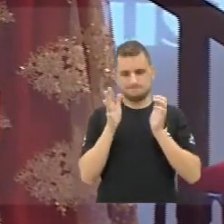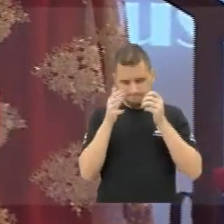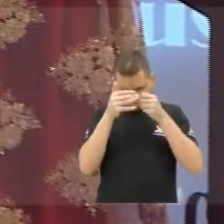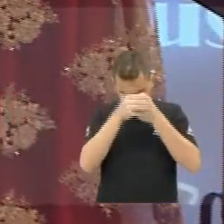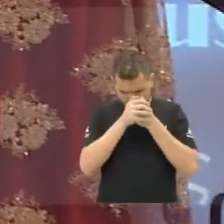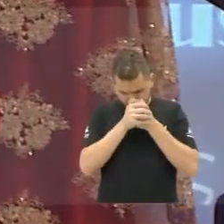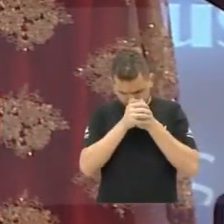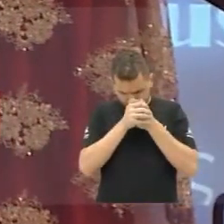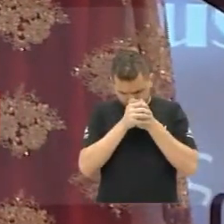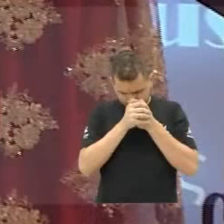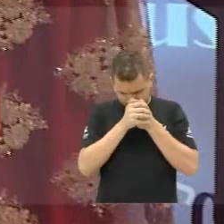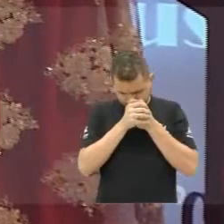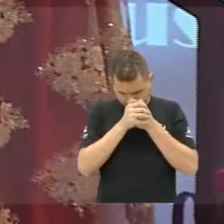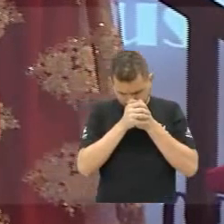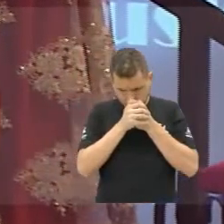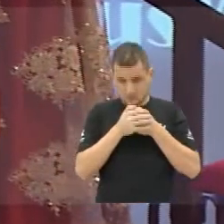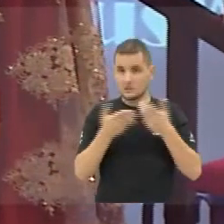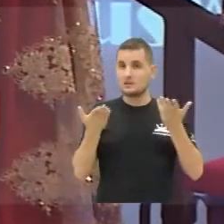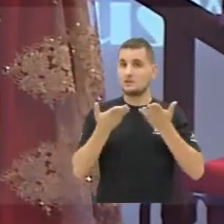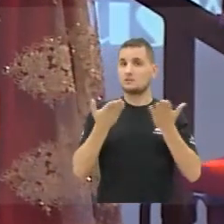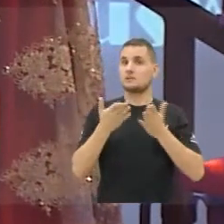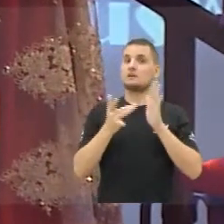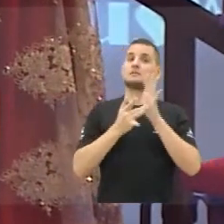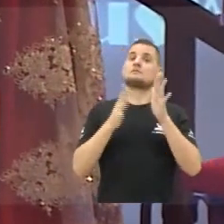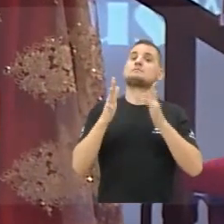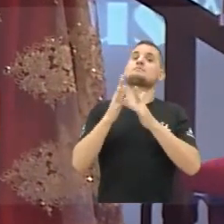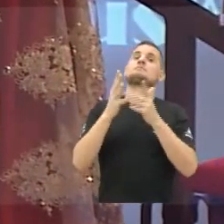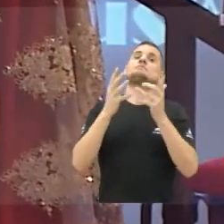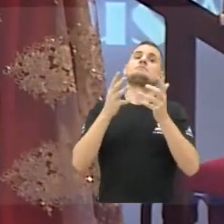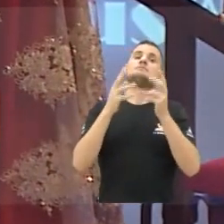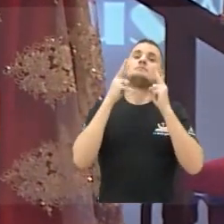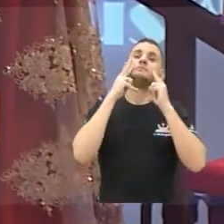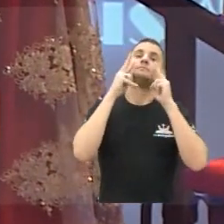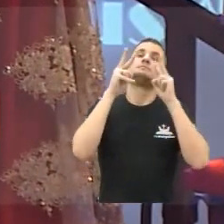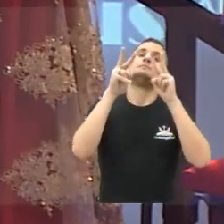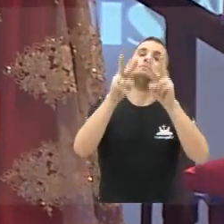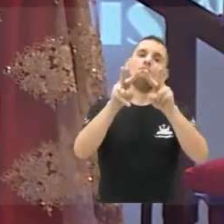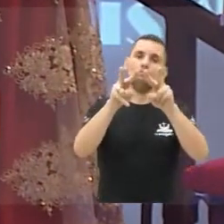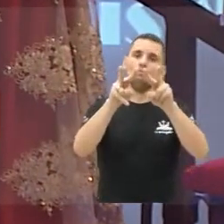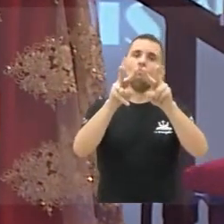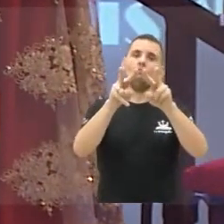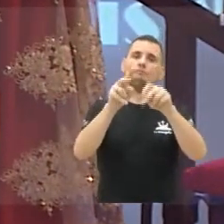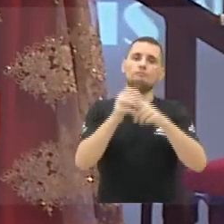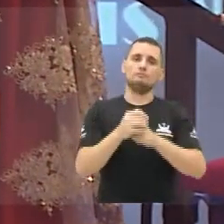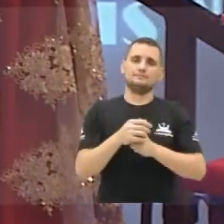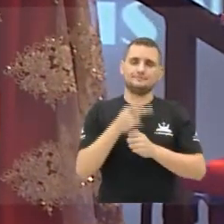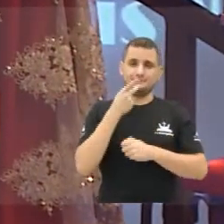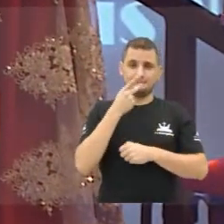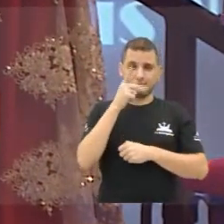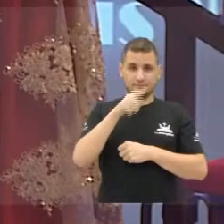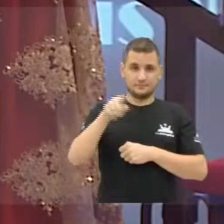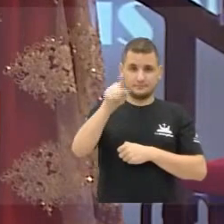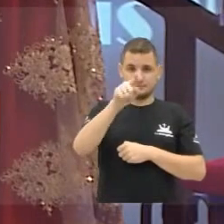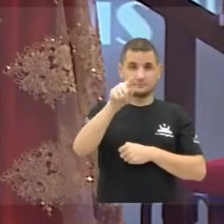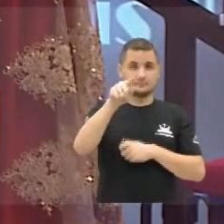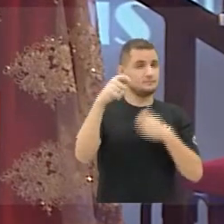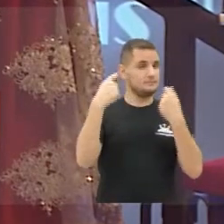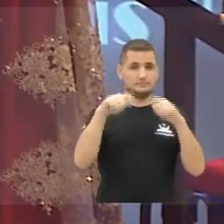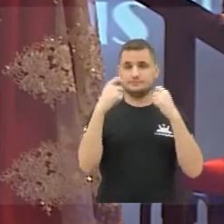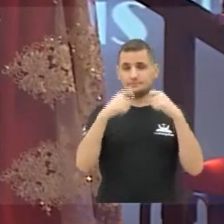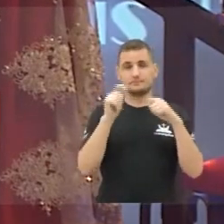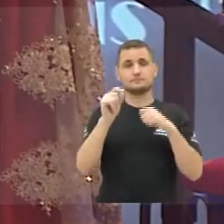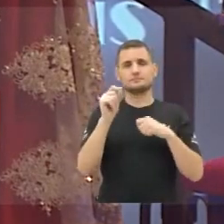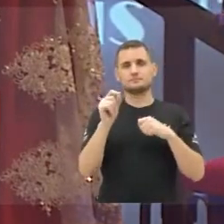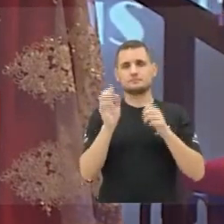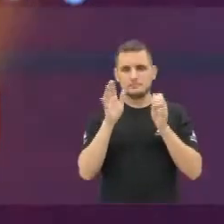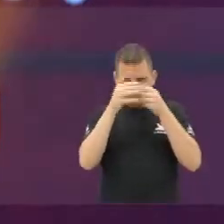hoje, Jesus quer olhar para você e te dizer: sai da sua caverna agora, sai